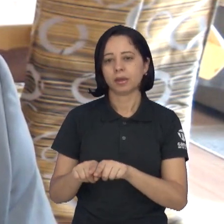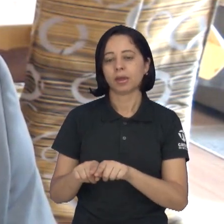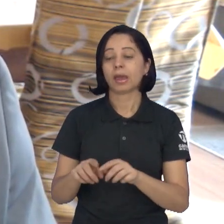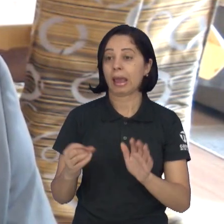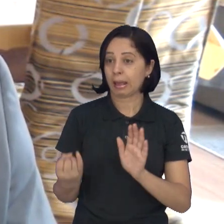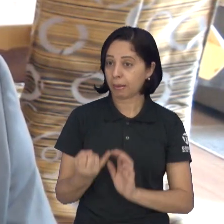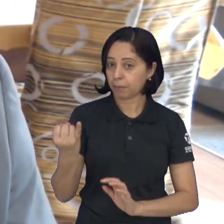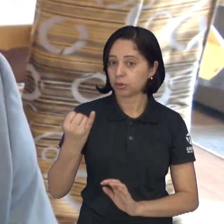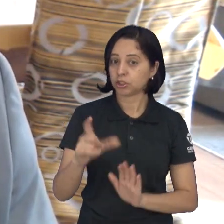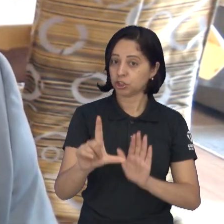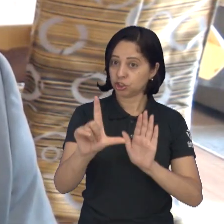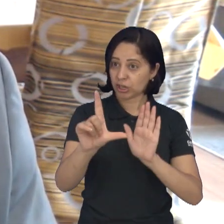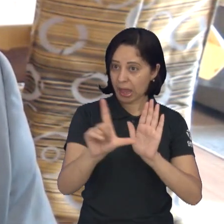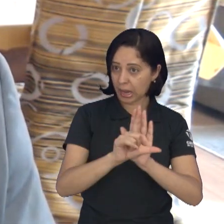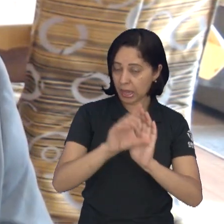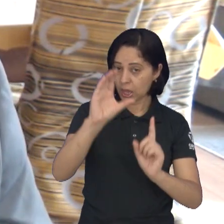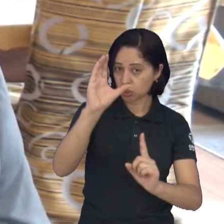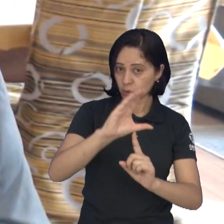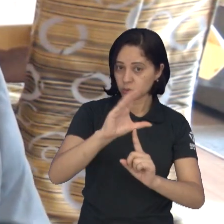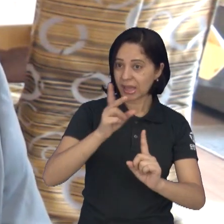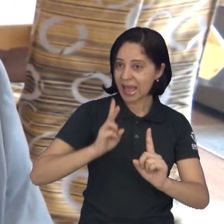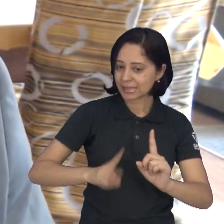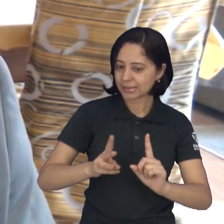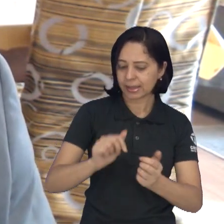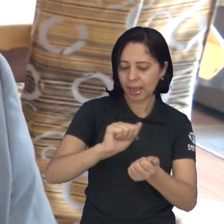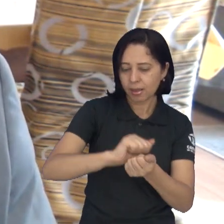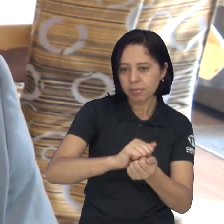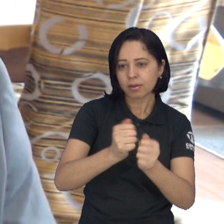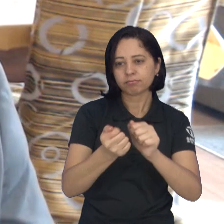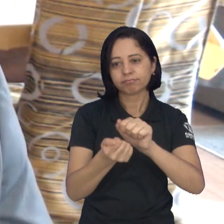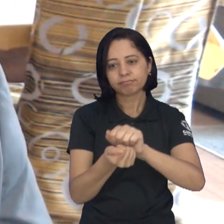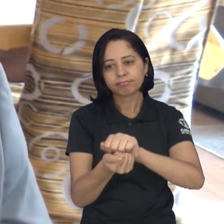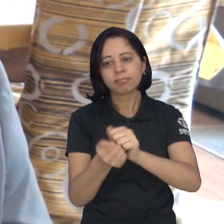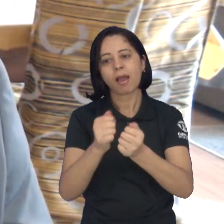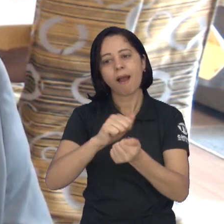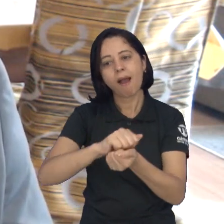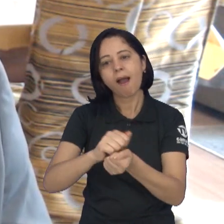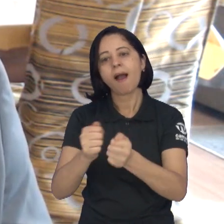extrema importância a norma acompanhar essa evolução,